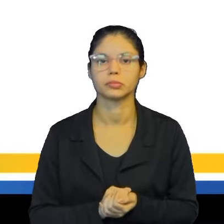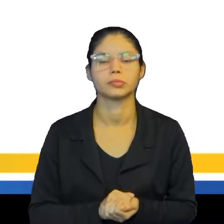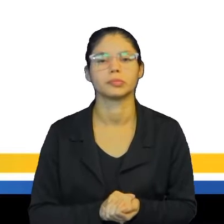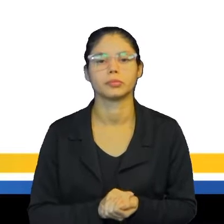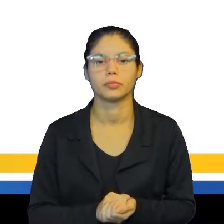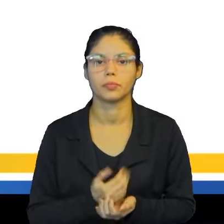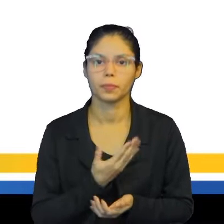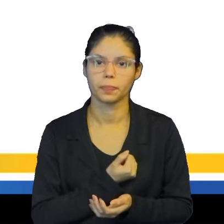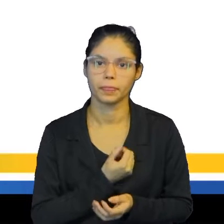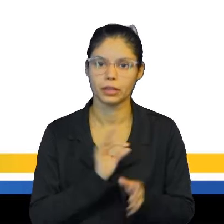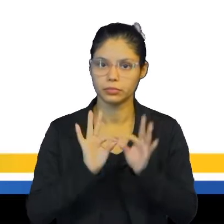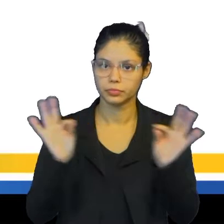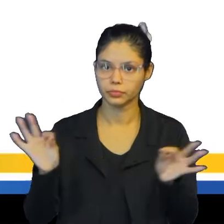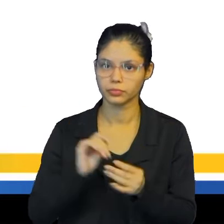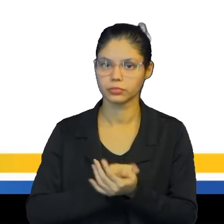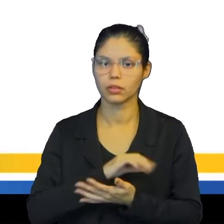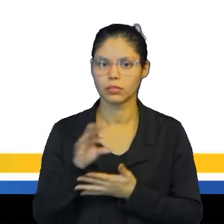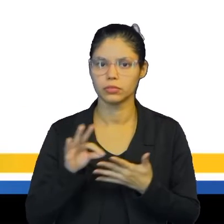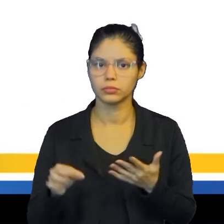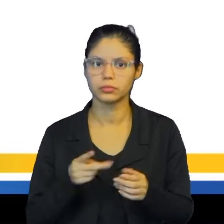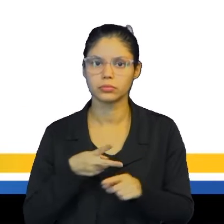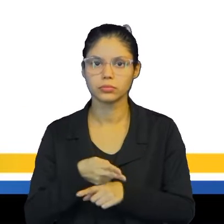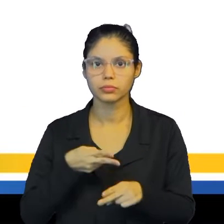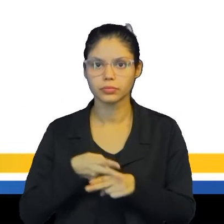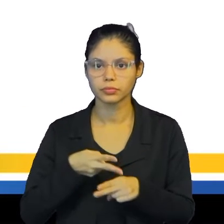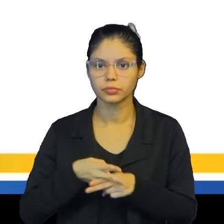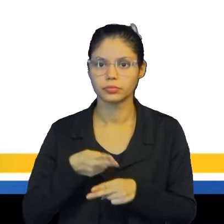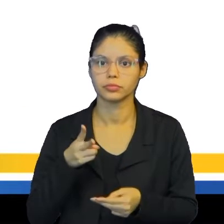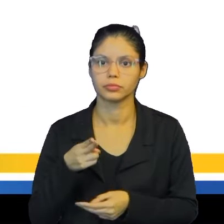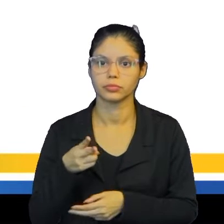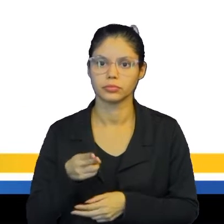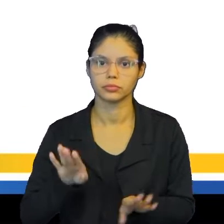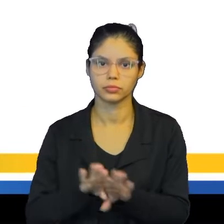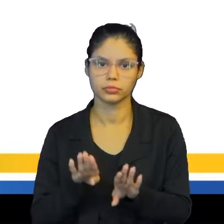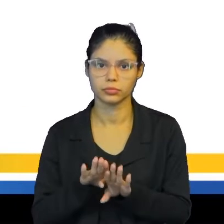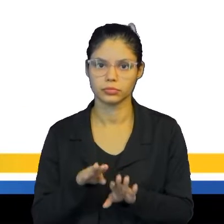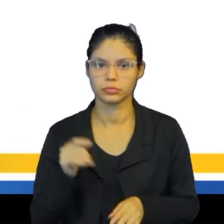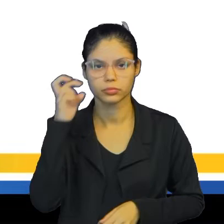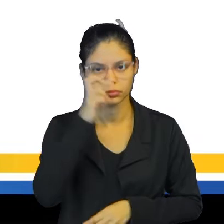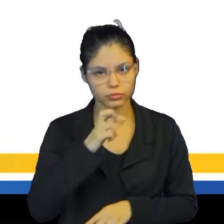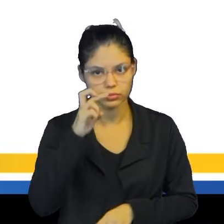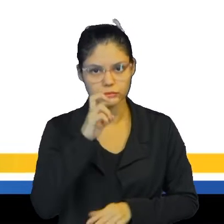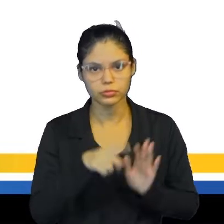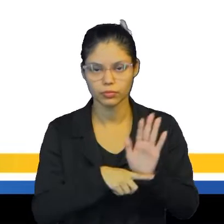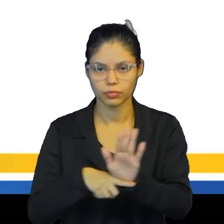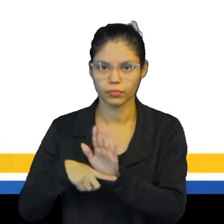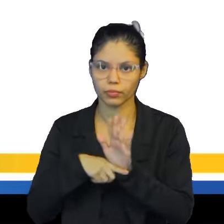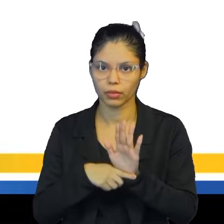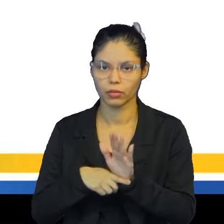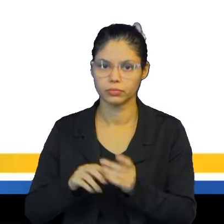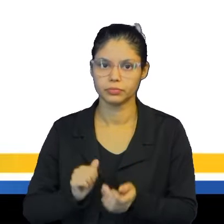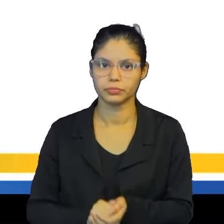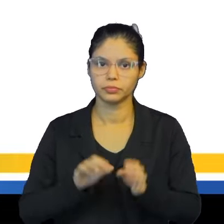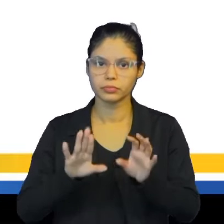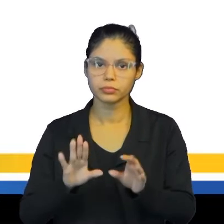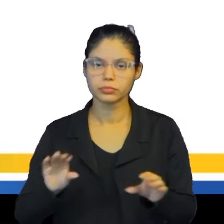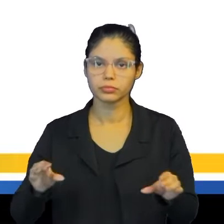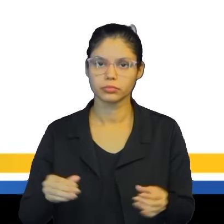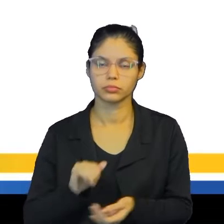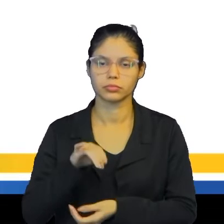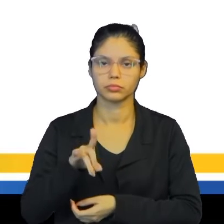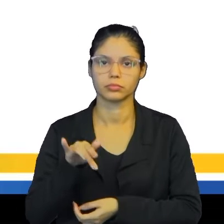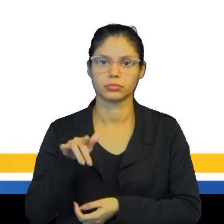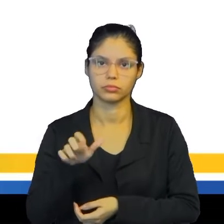formas, volumes, medidas, tipos de costuras e montagens fazem parte da análise e são representados nesse tipo